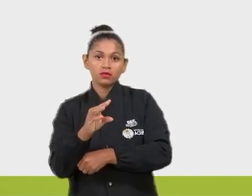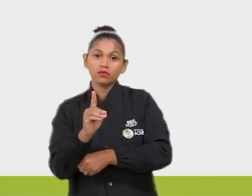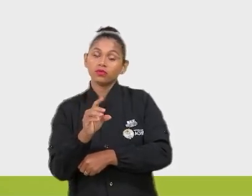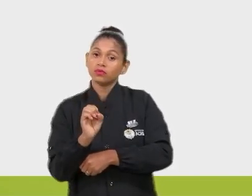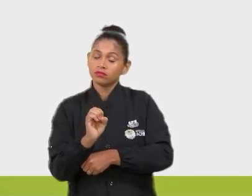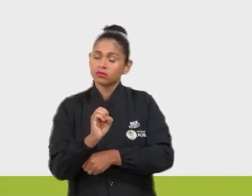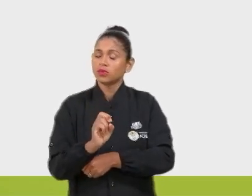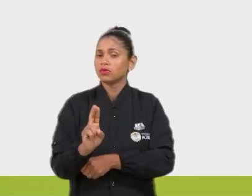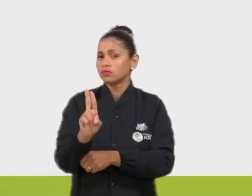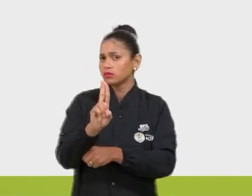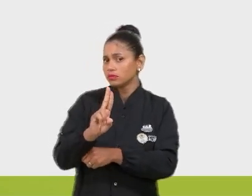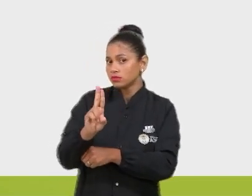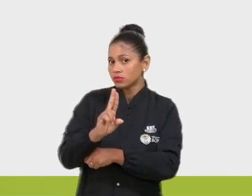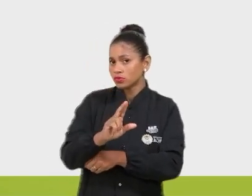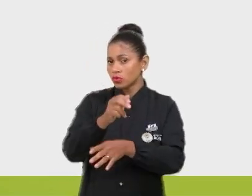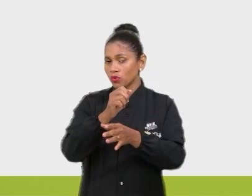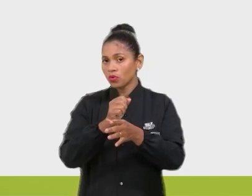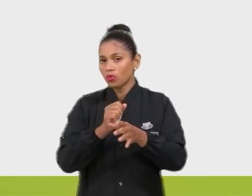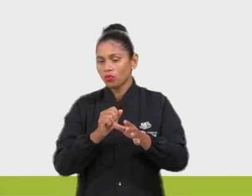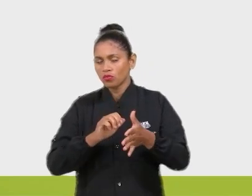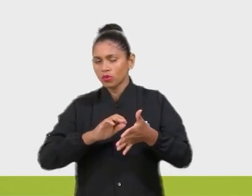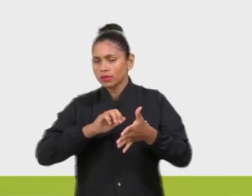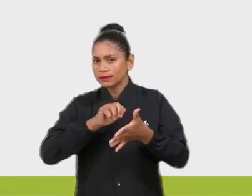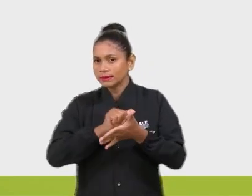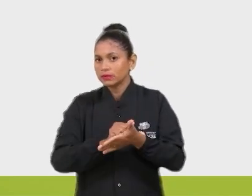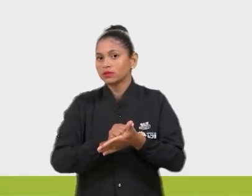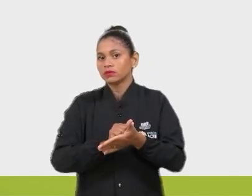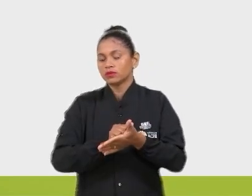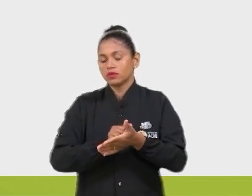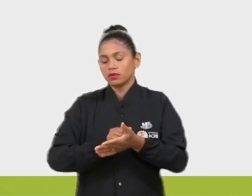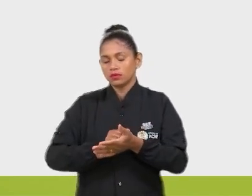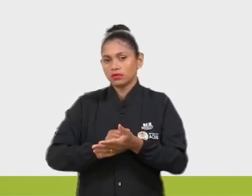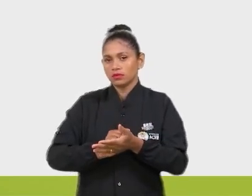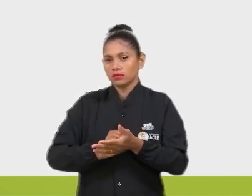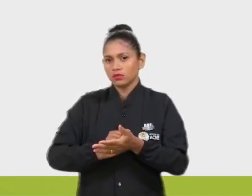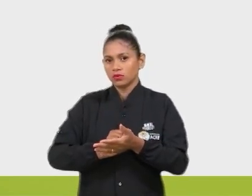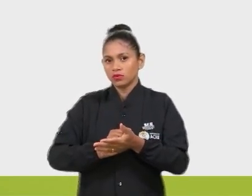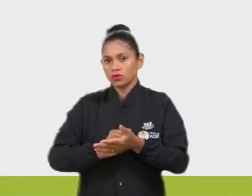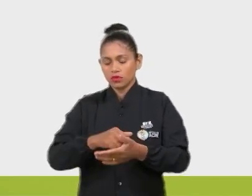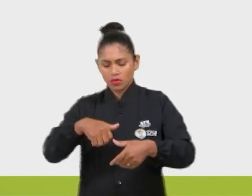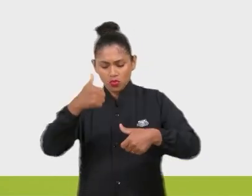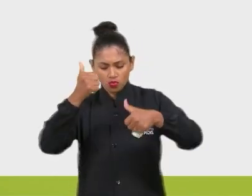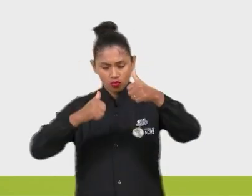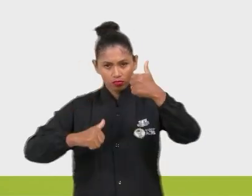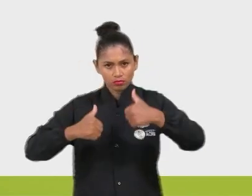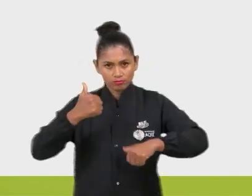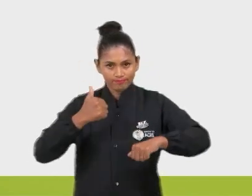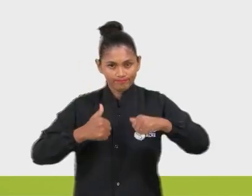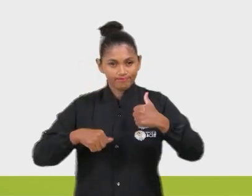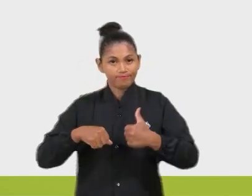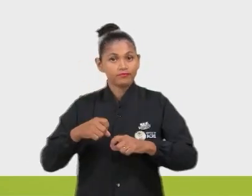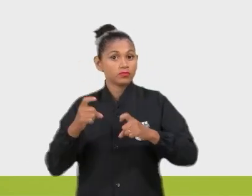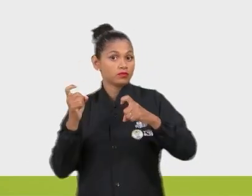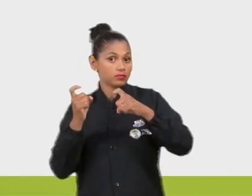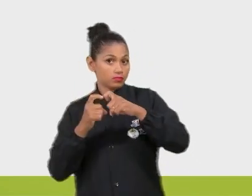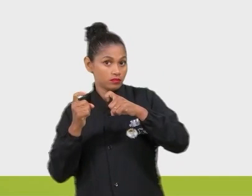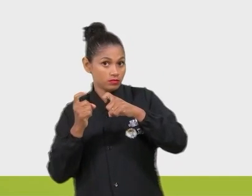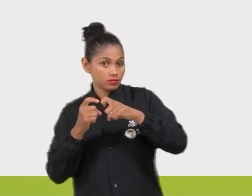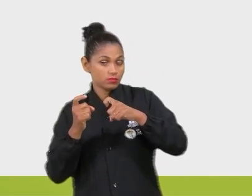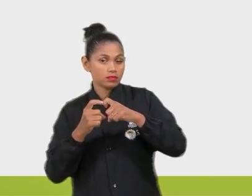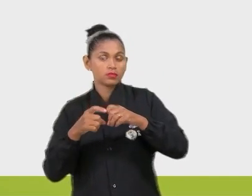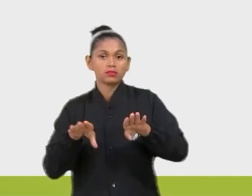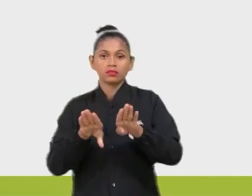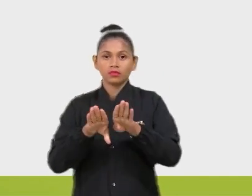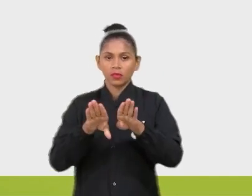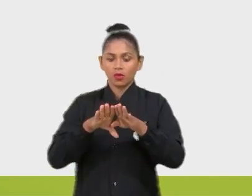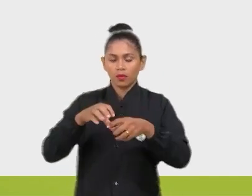usados como marcadores ópticos, exames médicos e também para a confecção de dispositivos